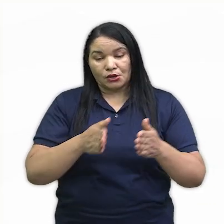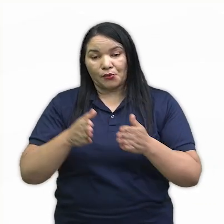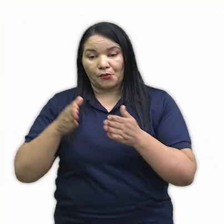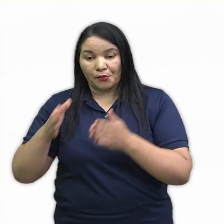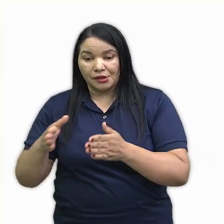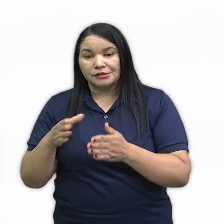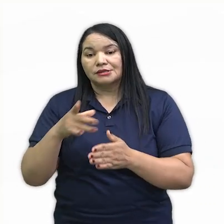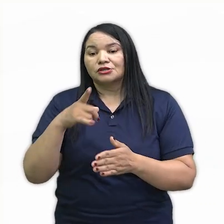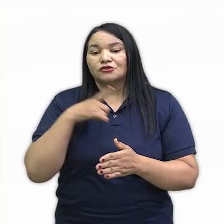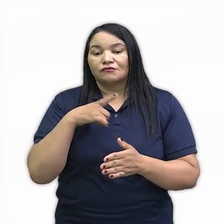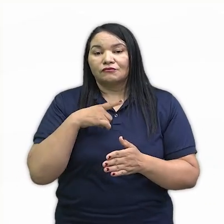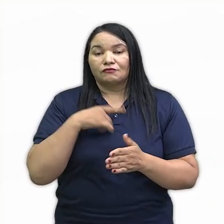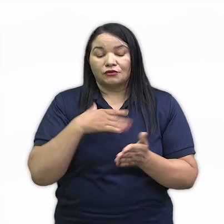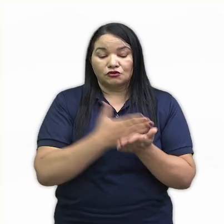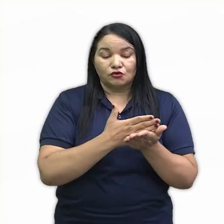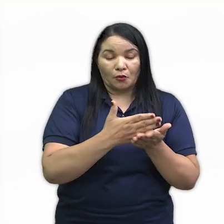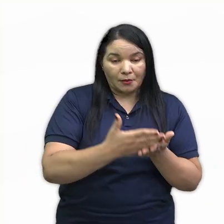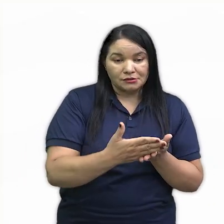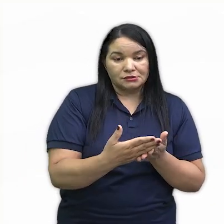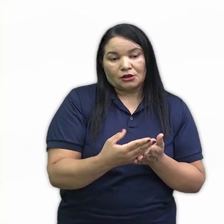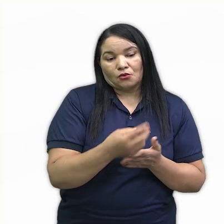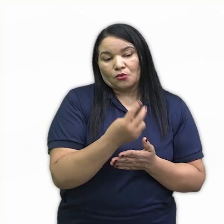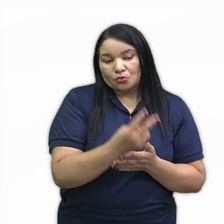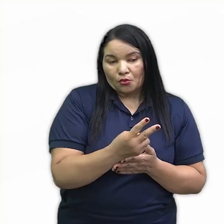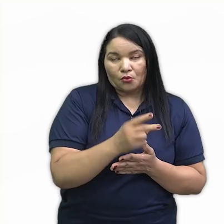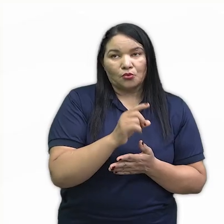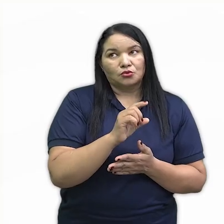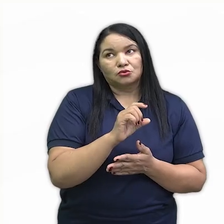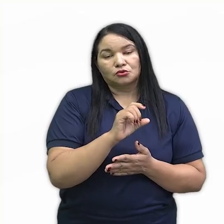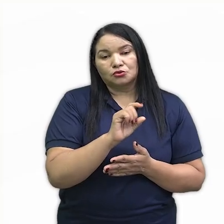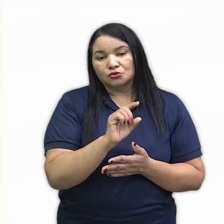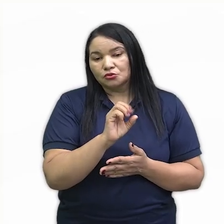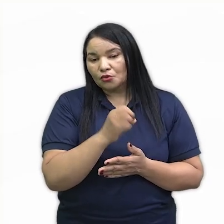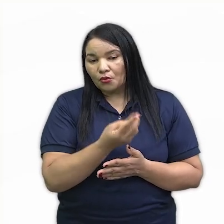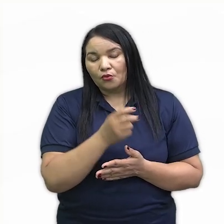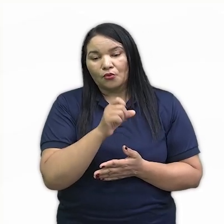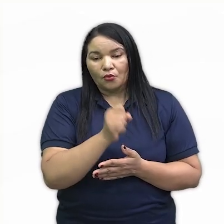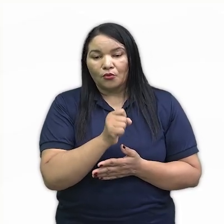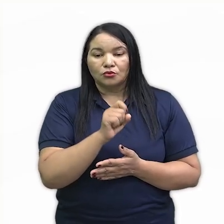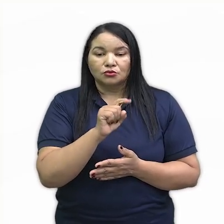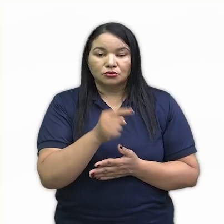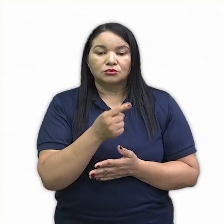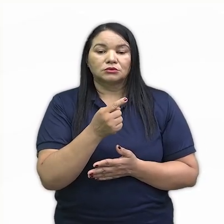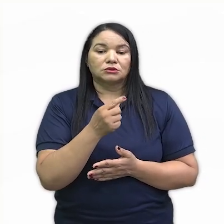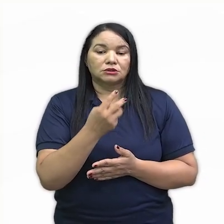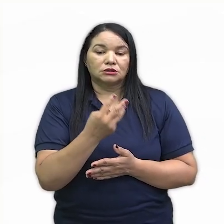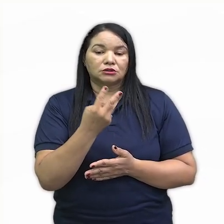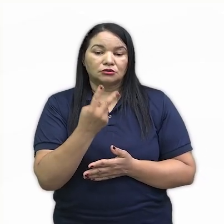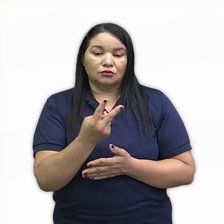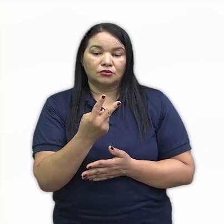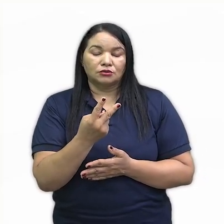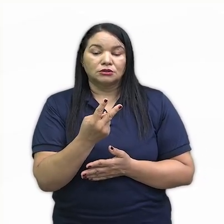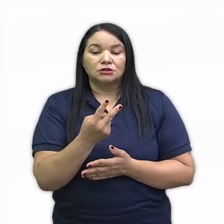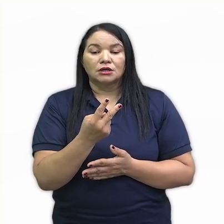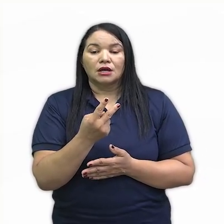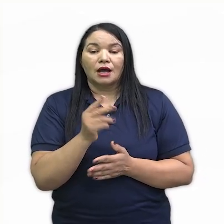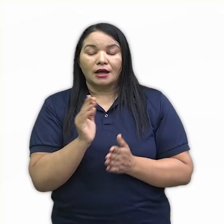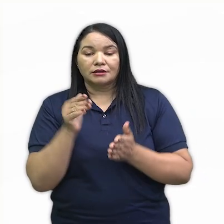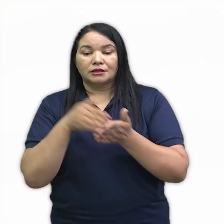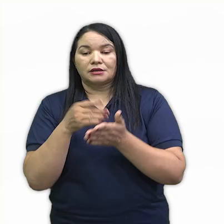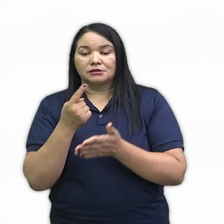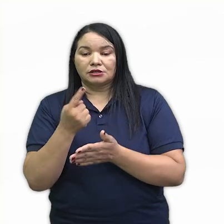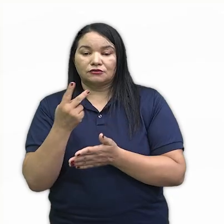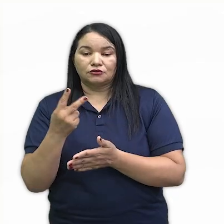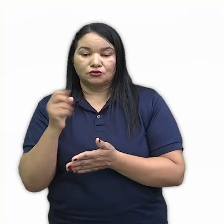aí começado com 2, 8, 32 e aí chegamos em 128, aí a nossa razão